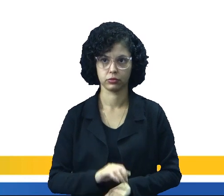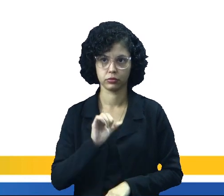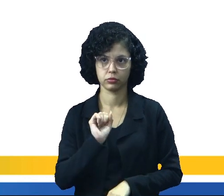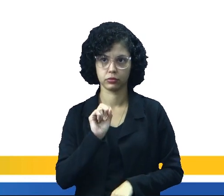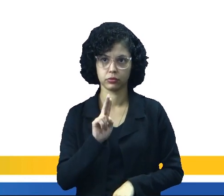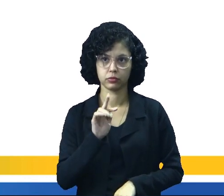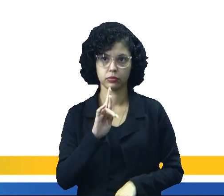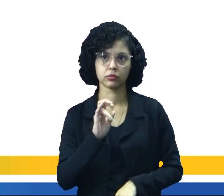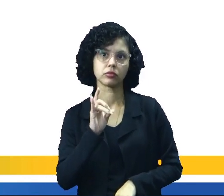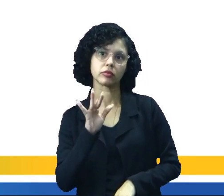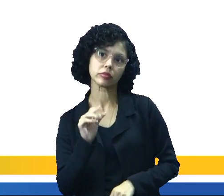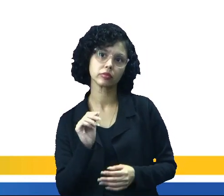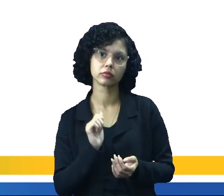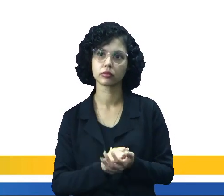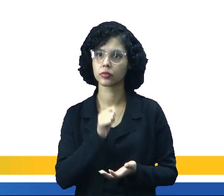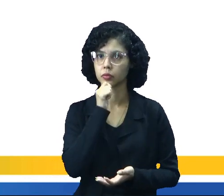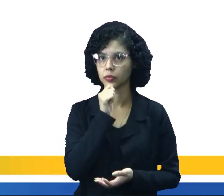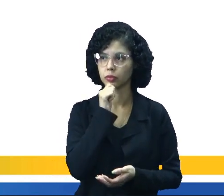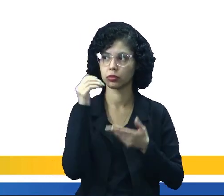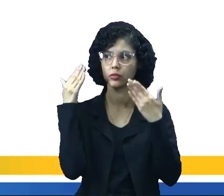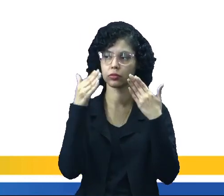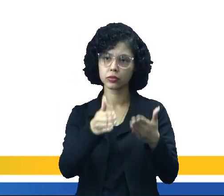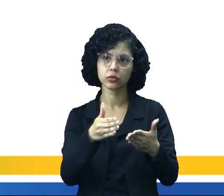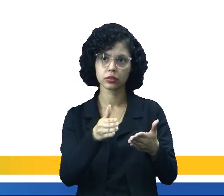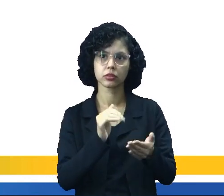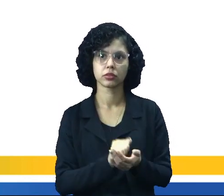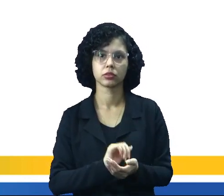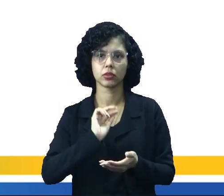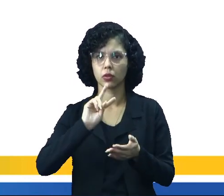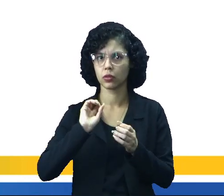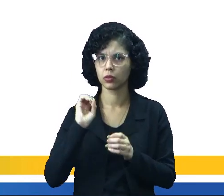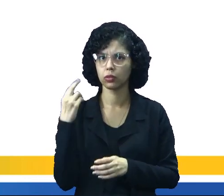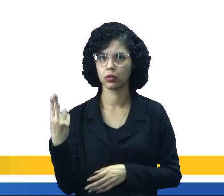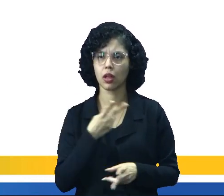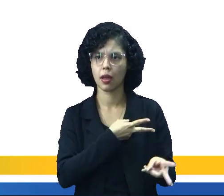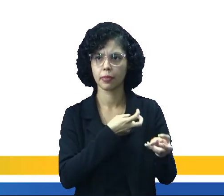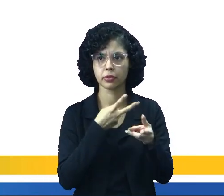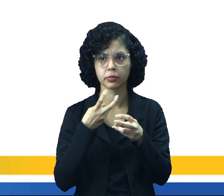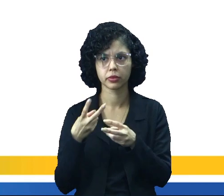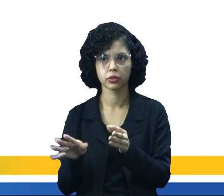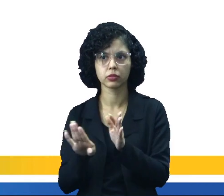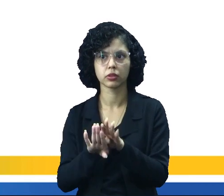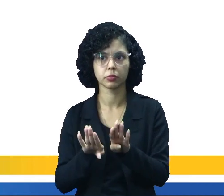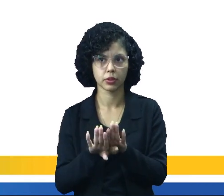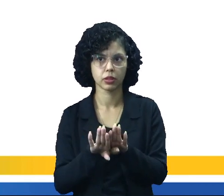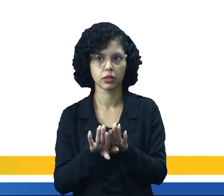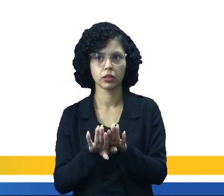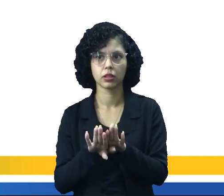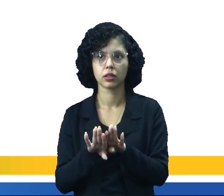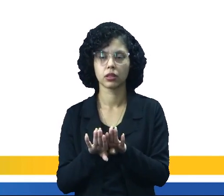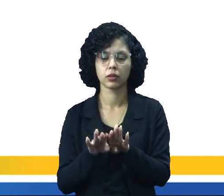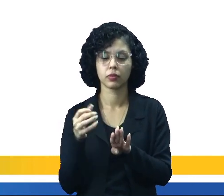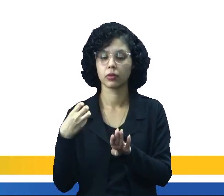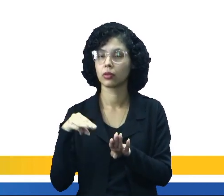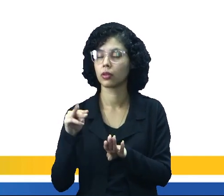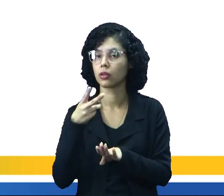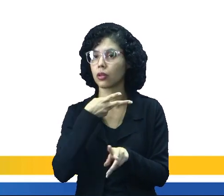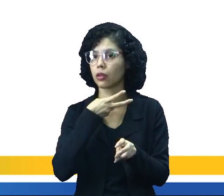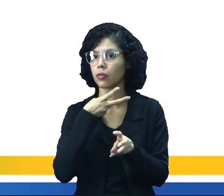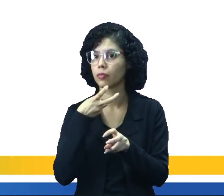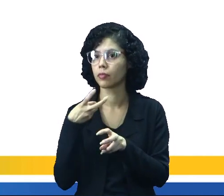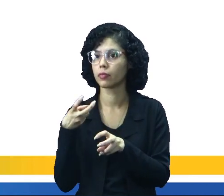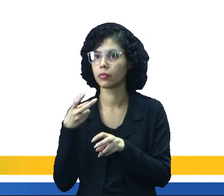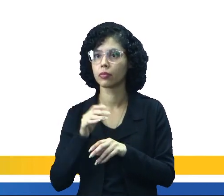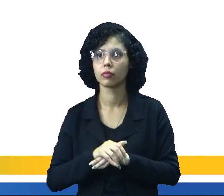Subjetiva, tá? Ela não é objetiva, ou seja, vai da percepção também de quem está